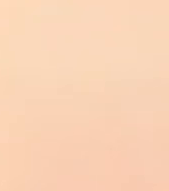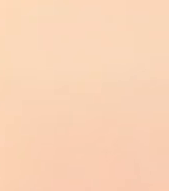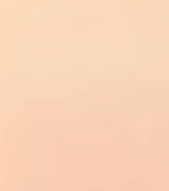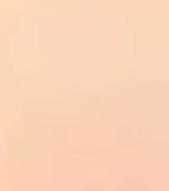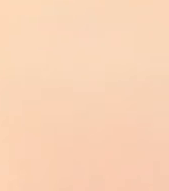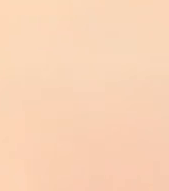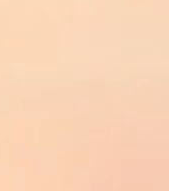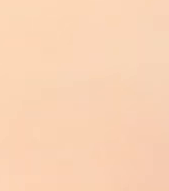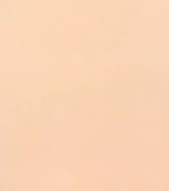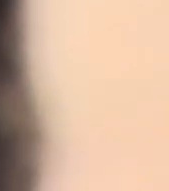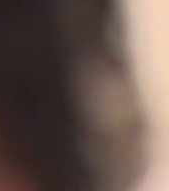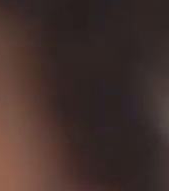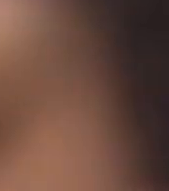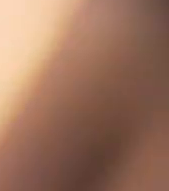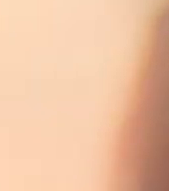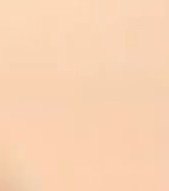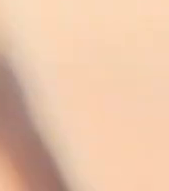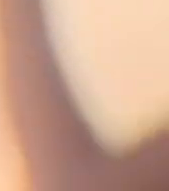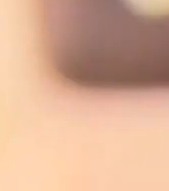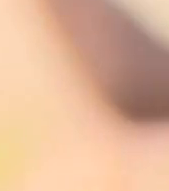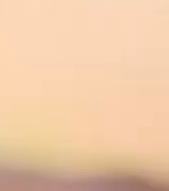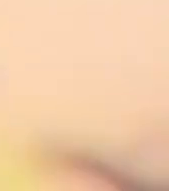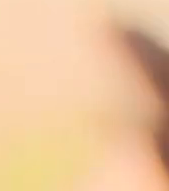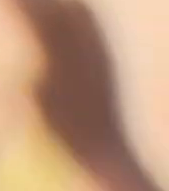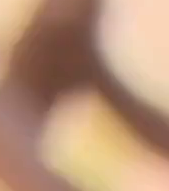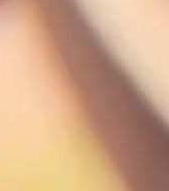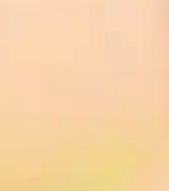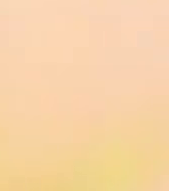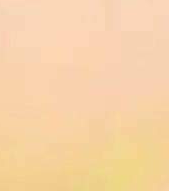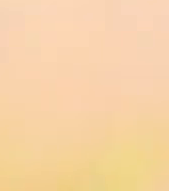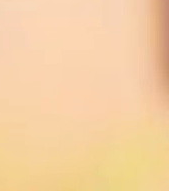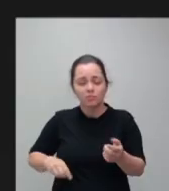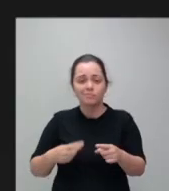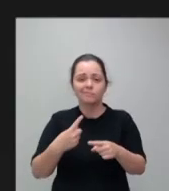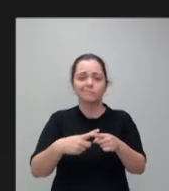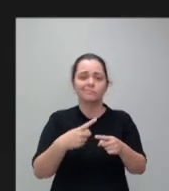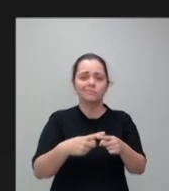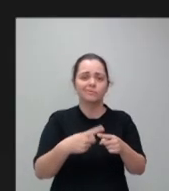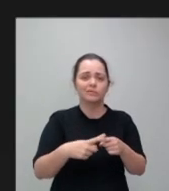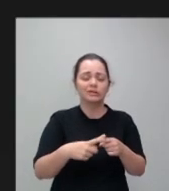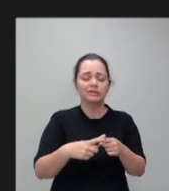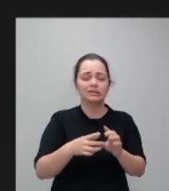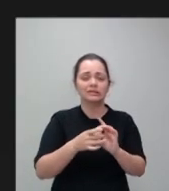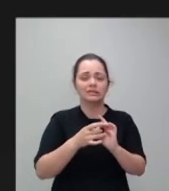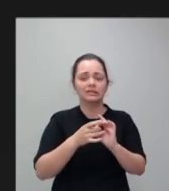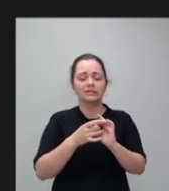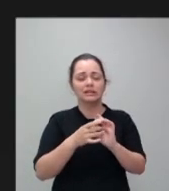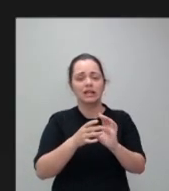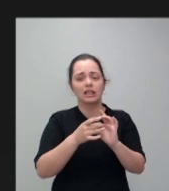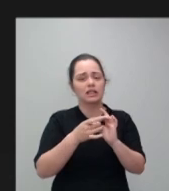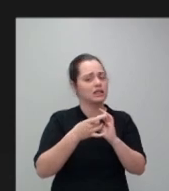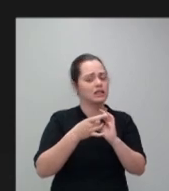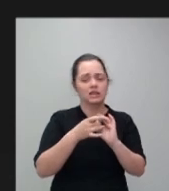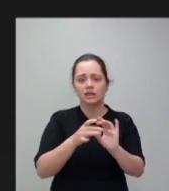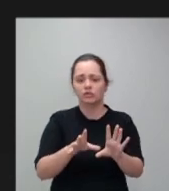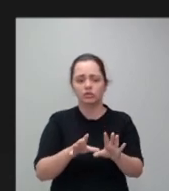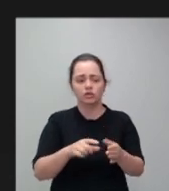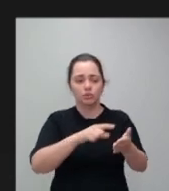de criança que está sem nenhuma perspectiva concreta de sair do abrigo. Com isso, os ministros da terceira